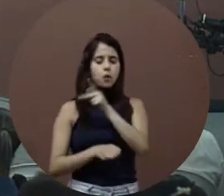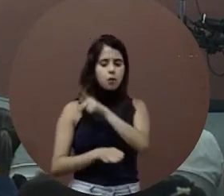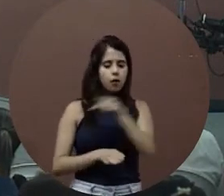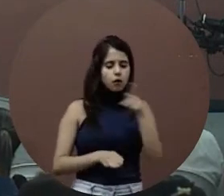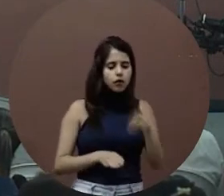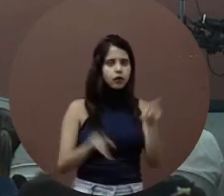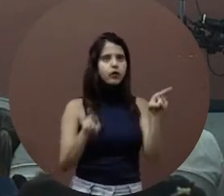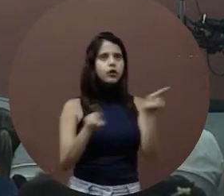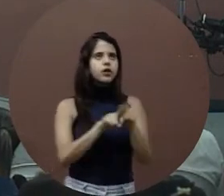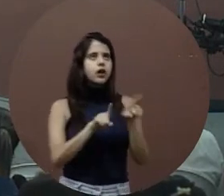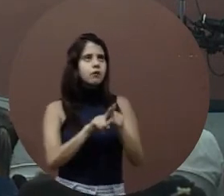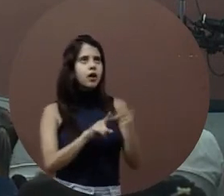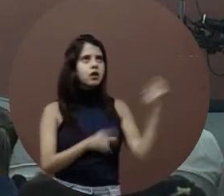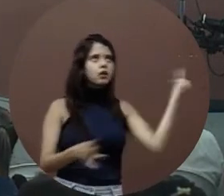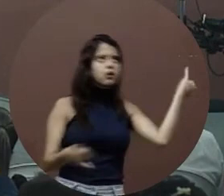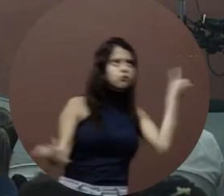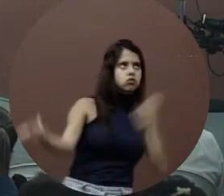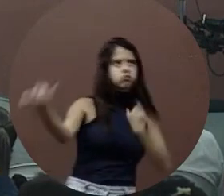ouvido de muita coisa.